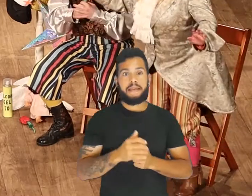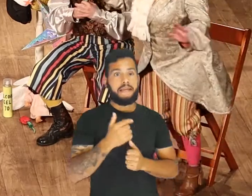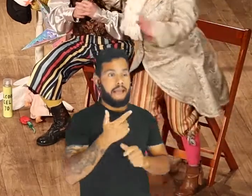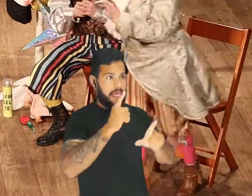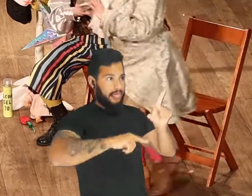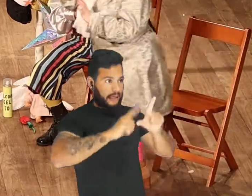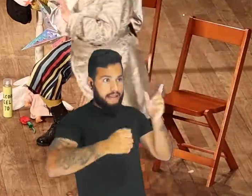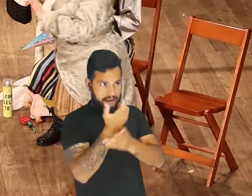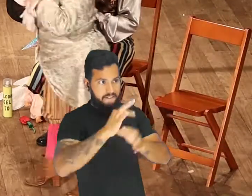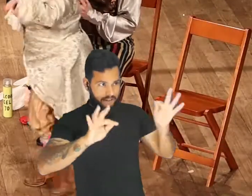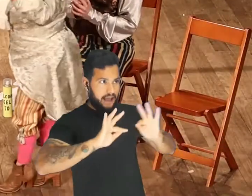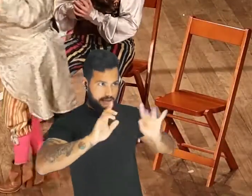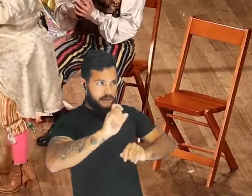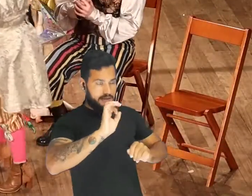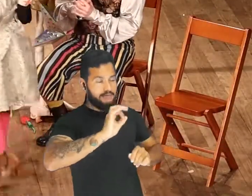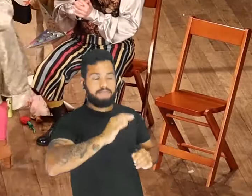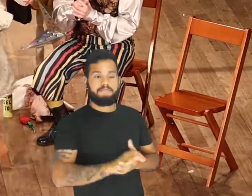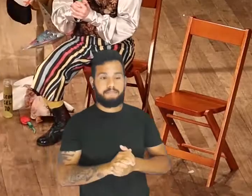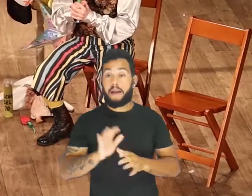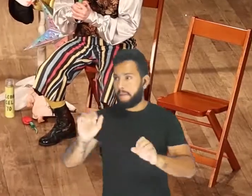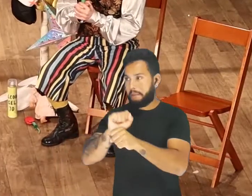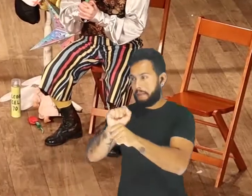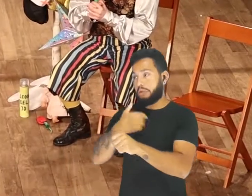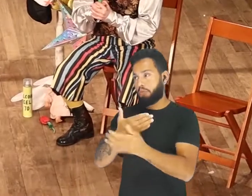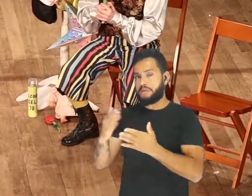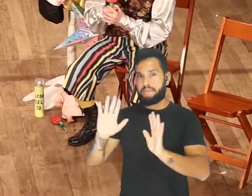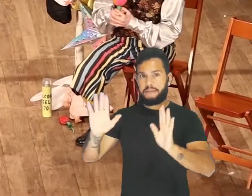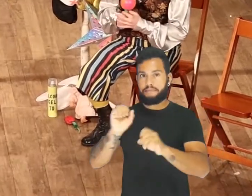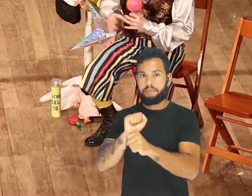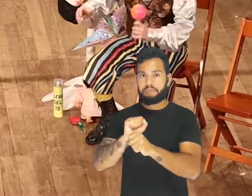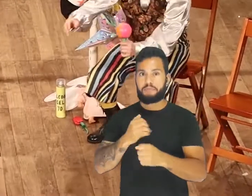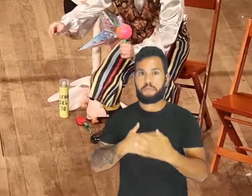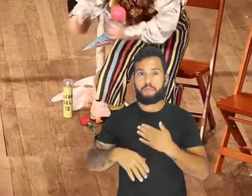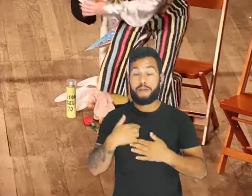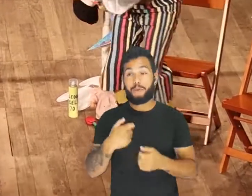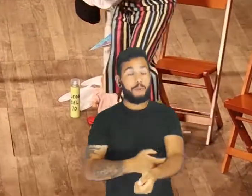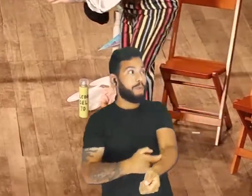Tá. Então, pra fazer as letras, falar umas frases, começa com aquela letra. Tá, para que eu vou começar. Vou começar agora.